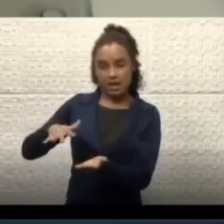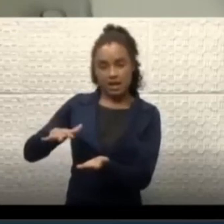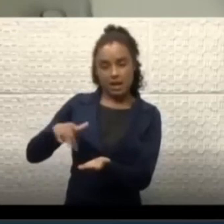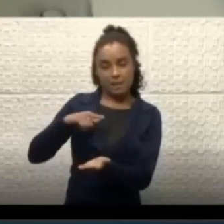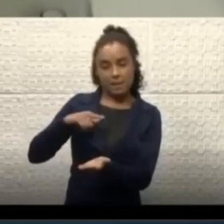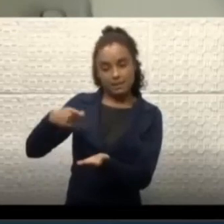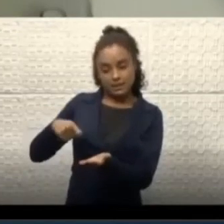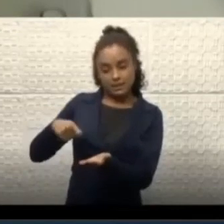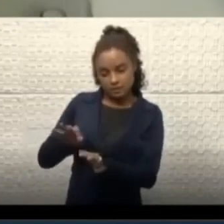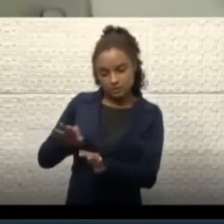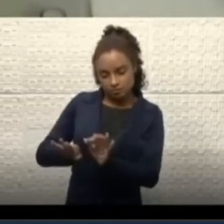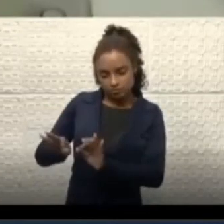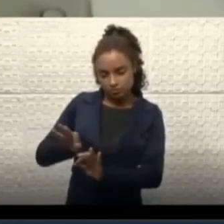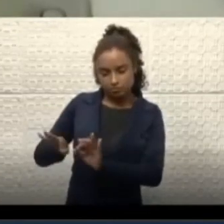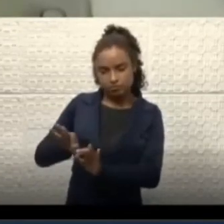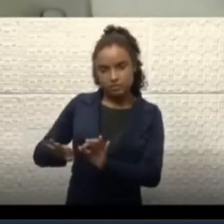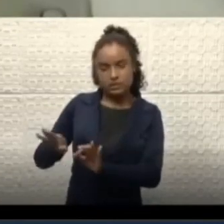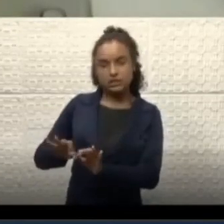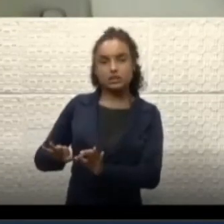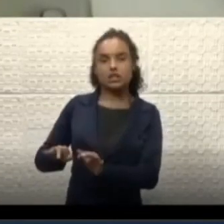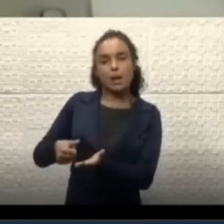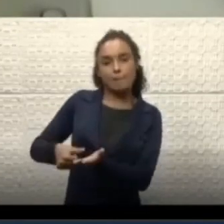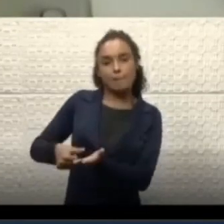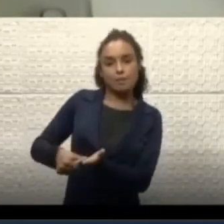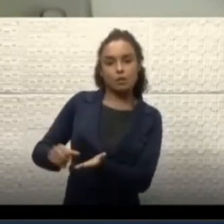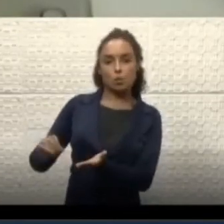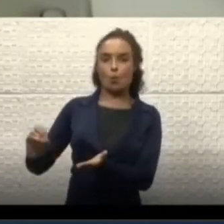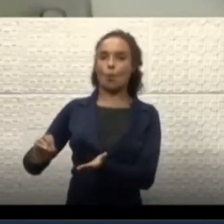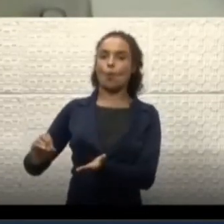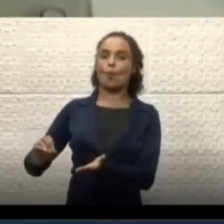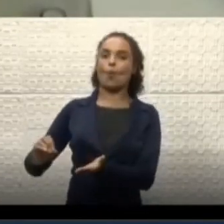coloco o becker eu vou tarar para zerar a balança.